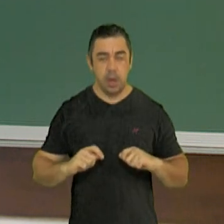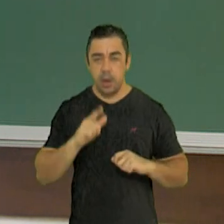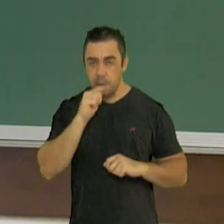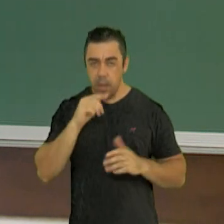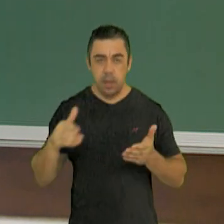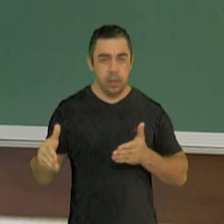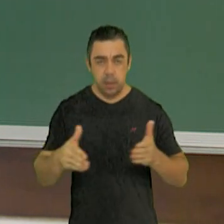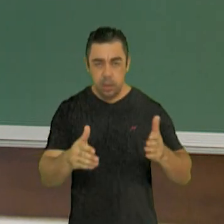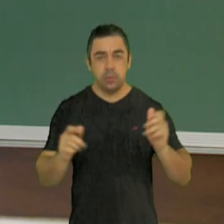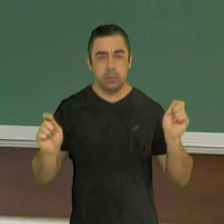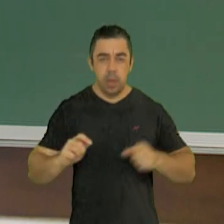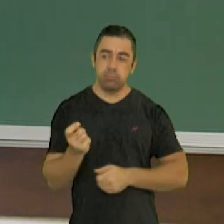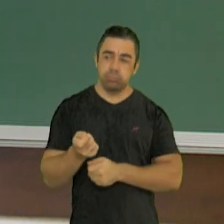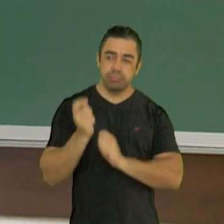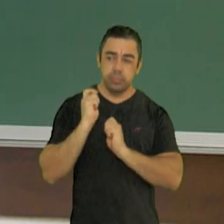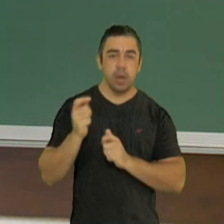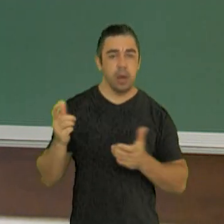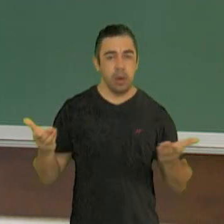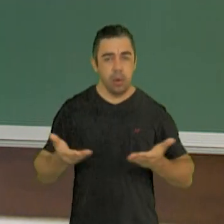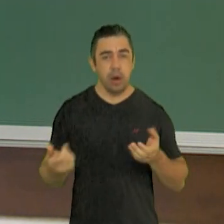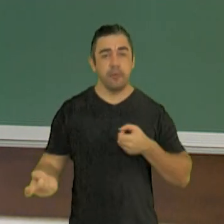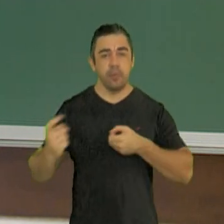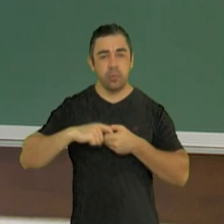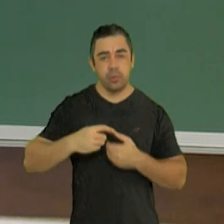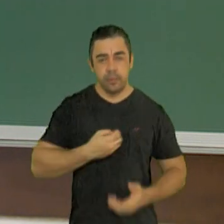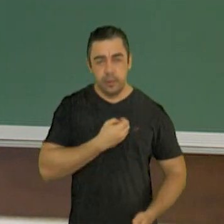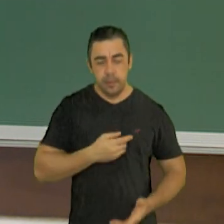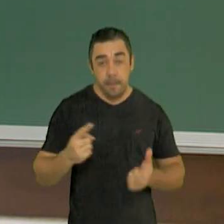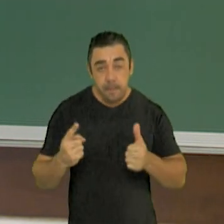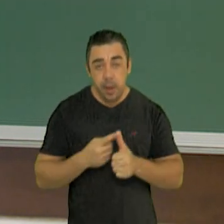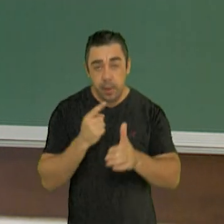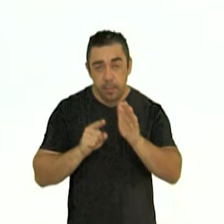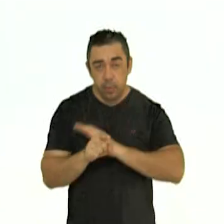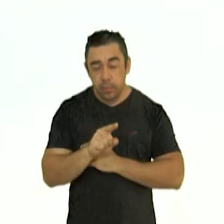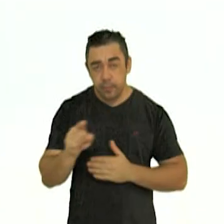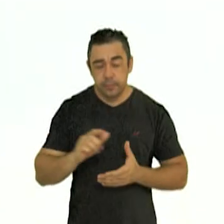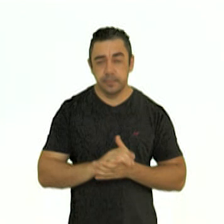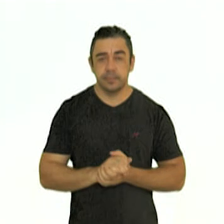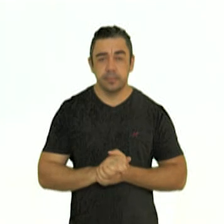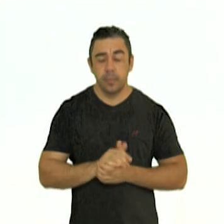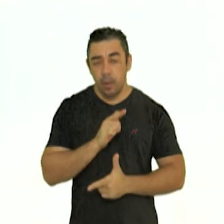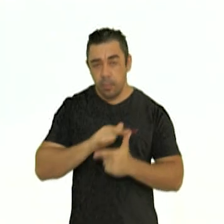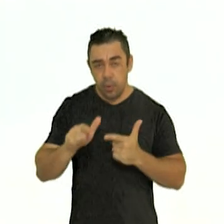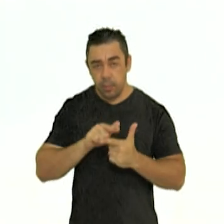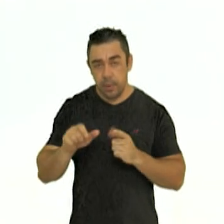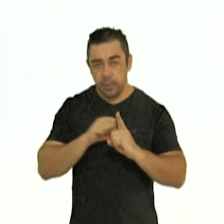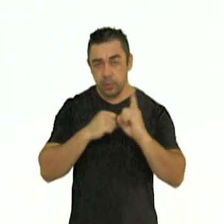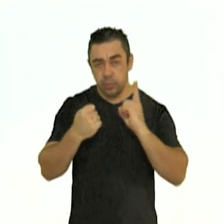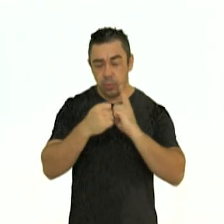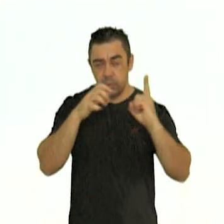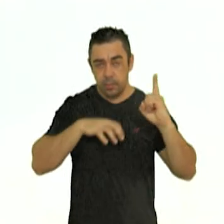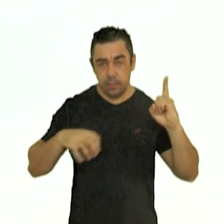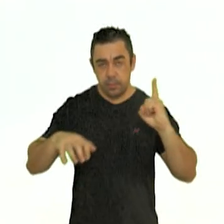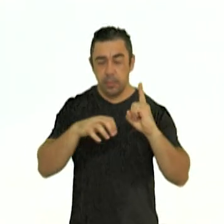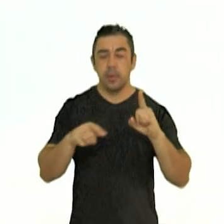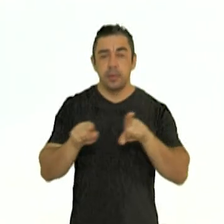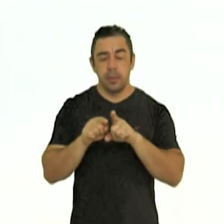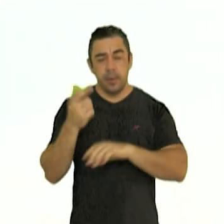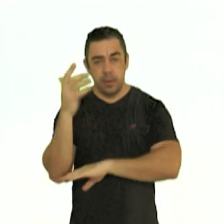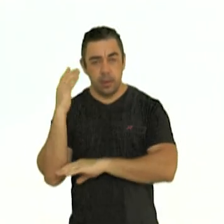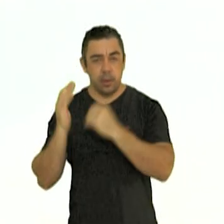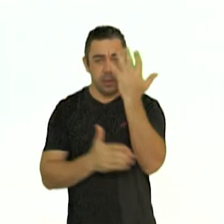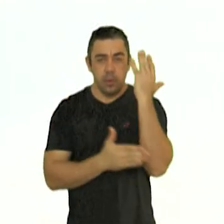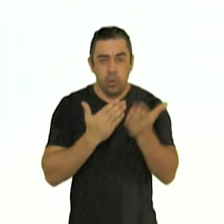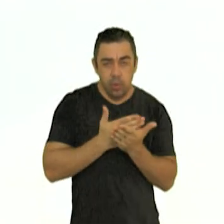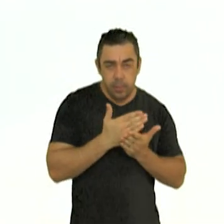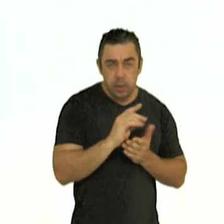mas depende, pode até pescar por lá. Primeiro quiz do dia, podemos considerar que os problemas socioambientais na Europa tiveram seu início.